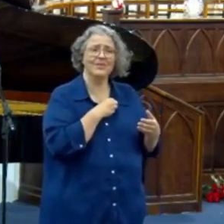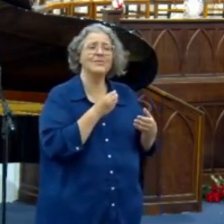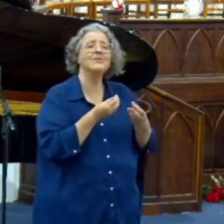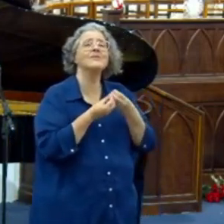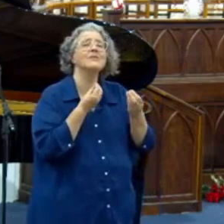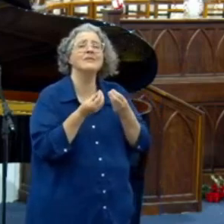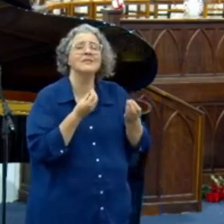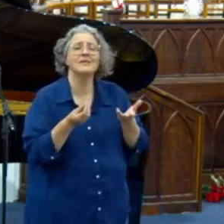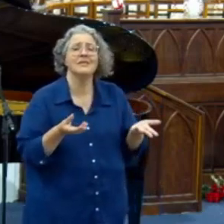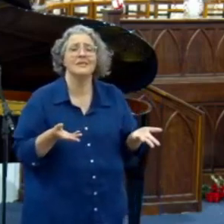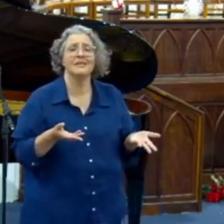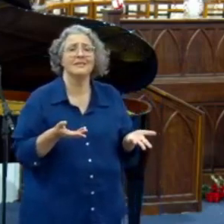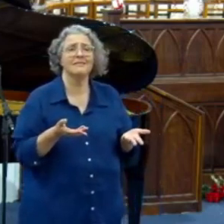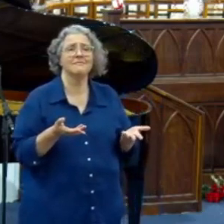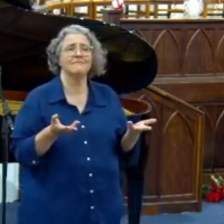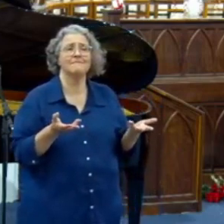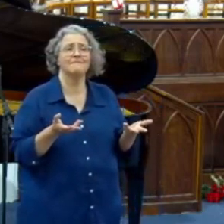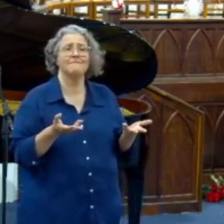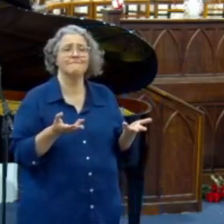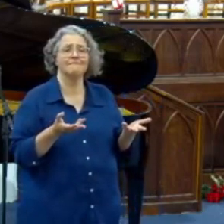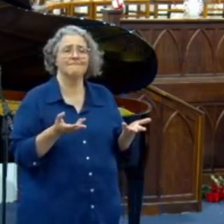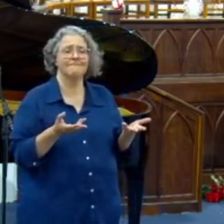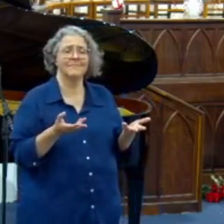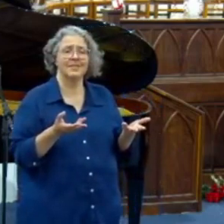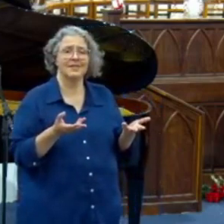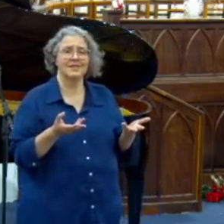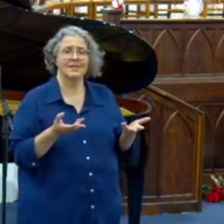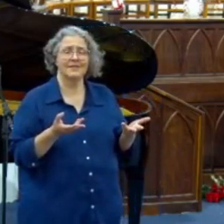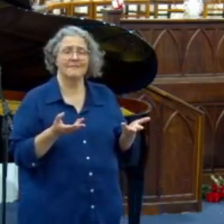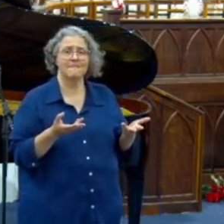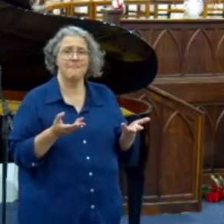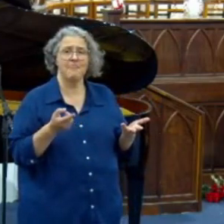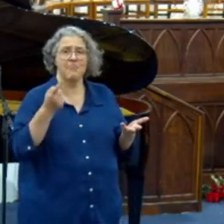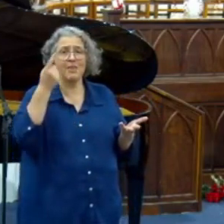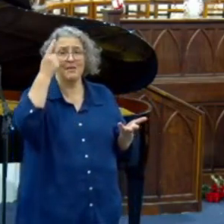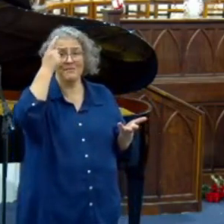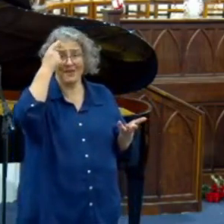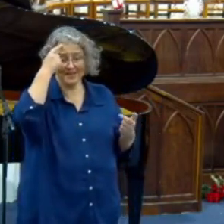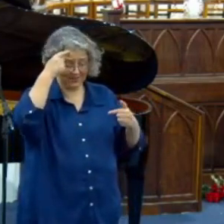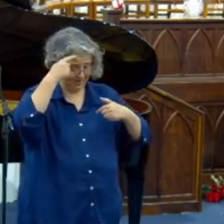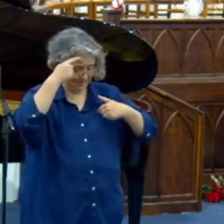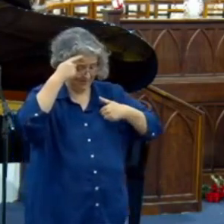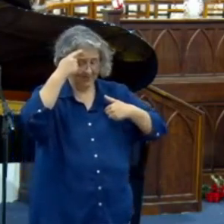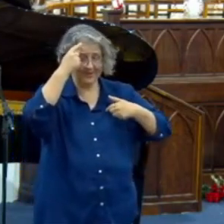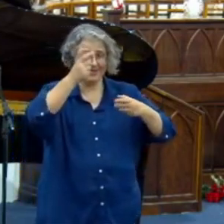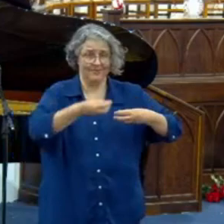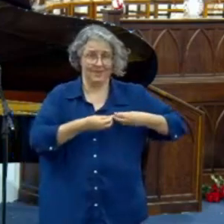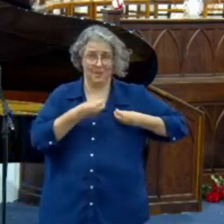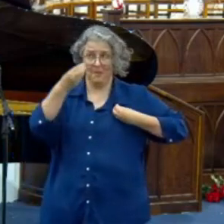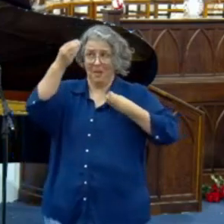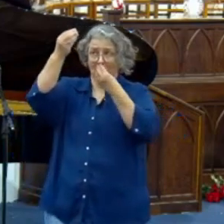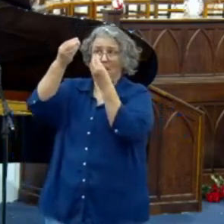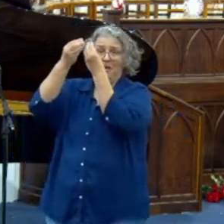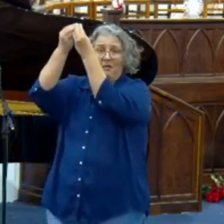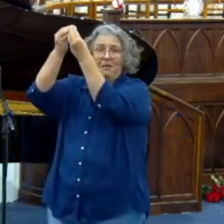mente que precisa ir para a eternidade, é o seu coração. Mente e coração para o Senhor. Por isso,